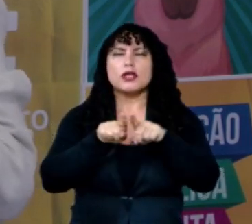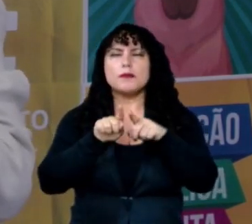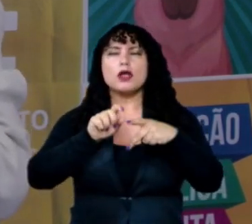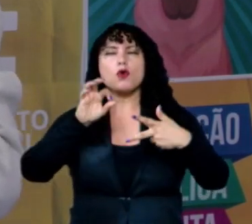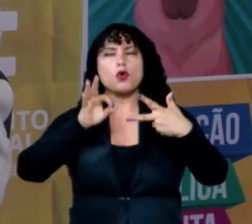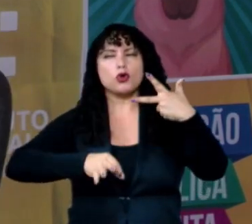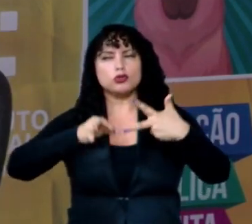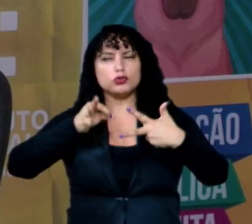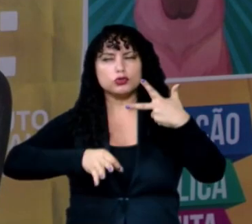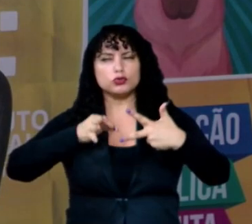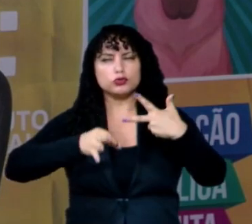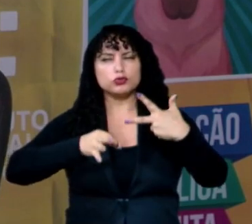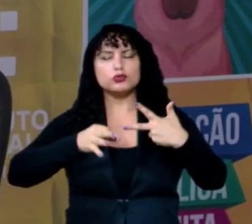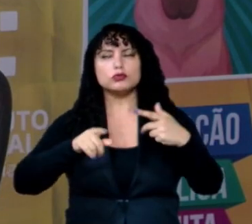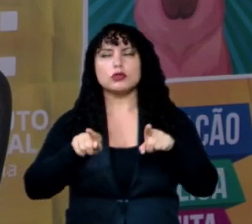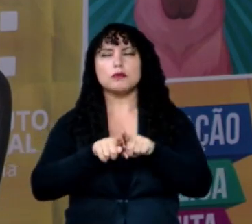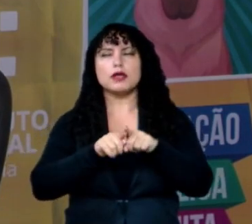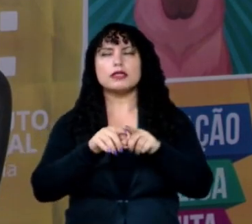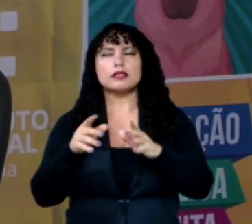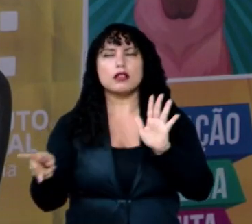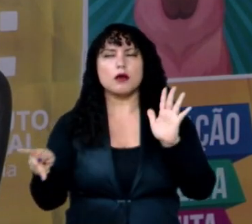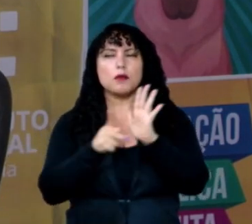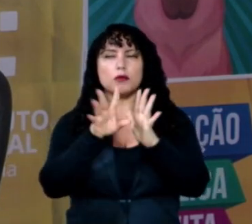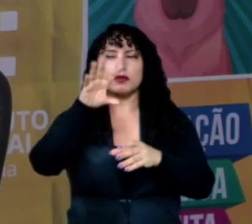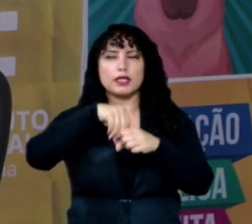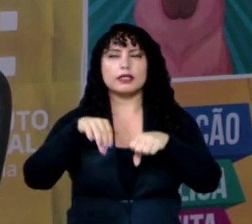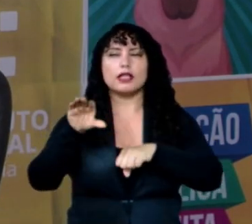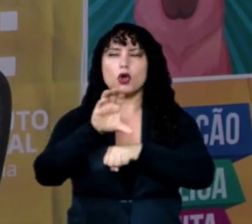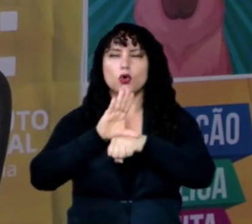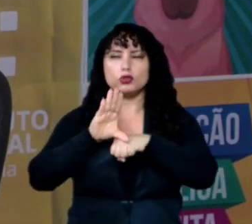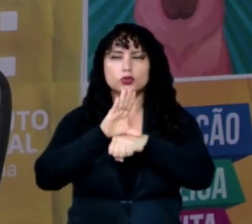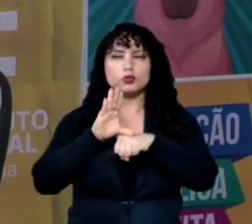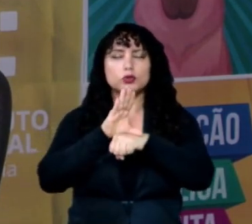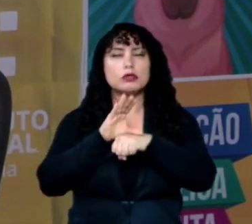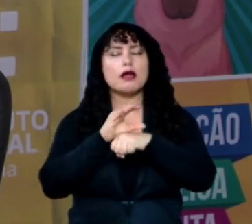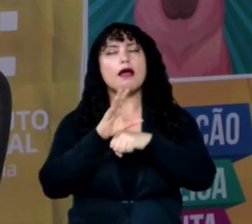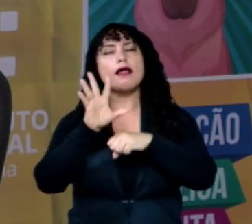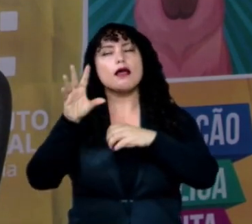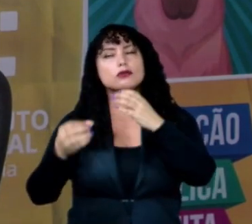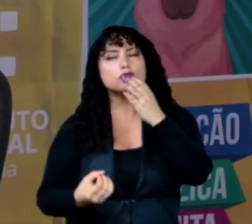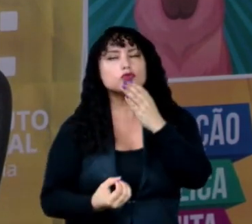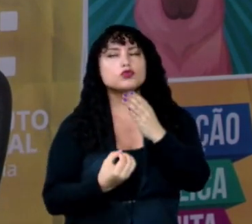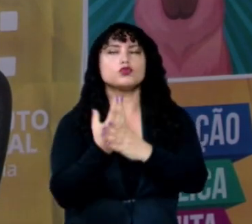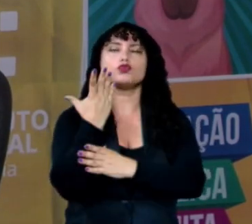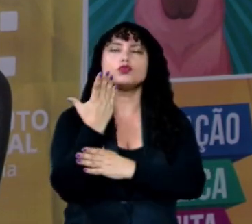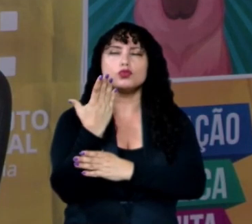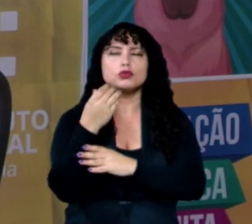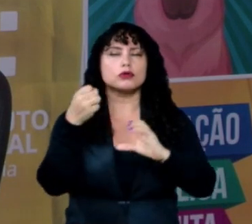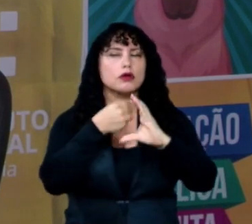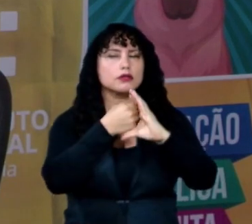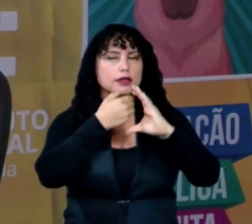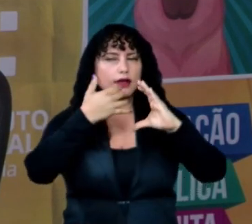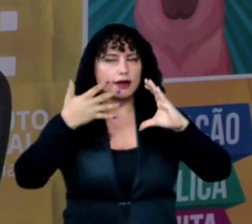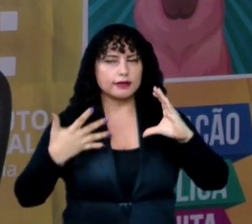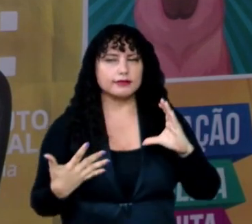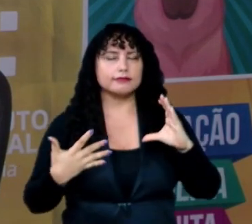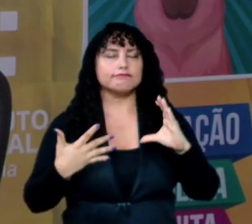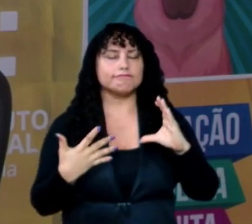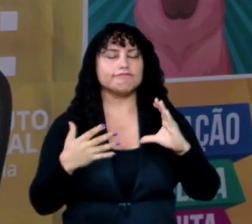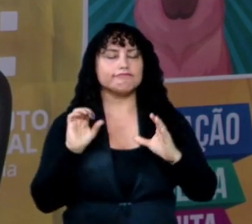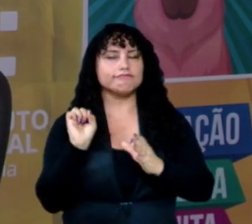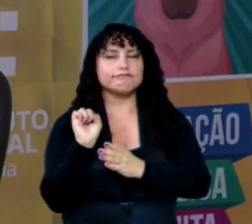o direito de acesso à informação que já estava na Constituição. E aí ela vem com essa característica